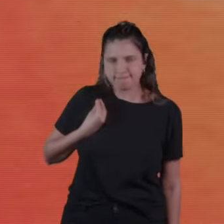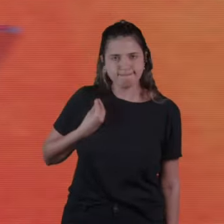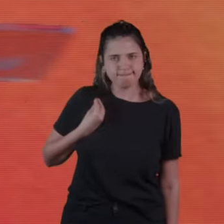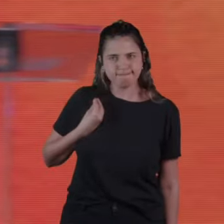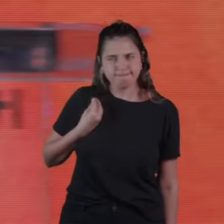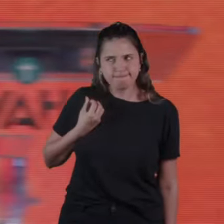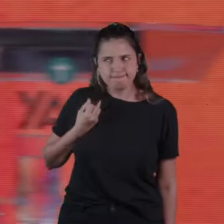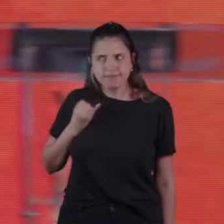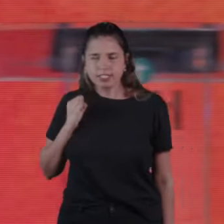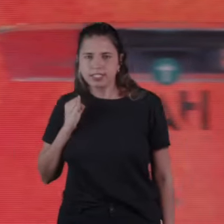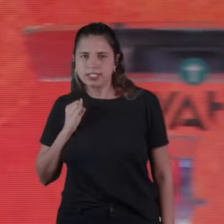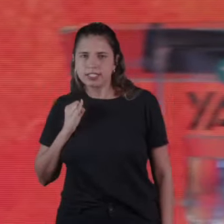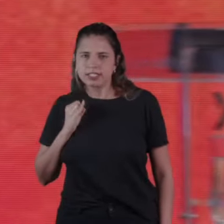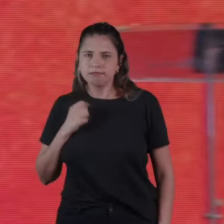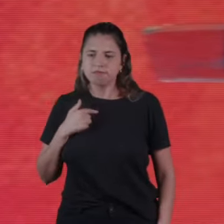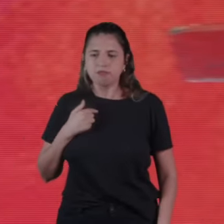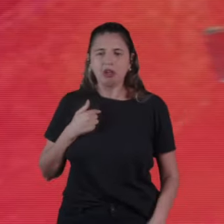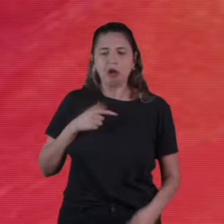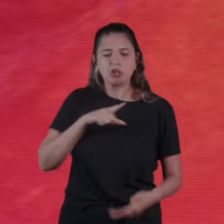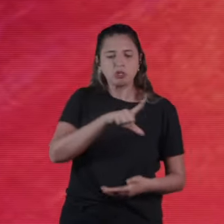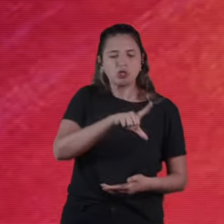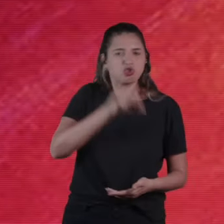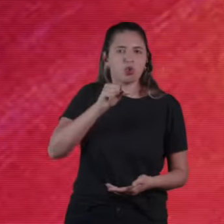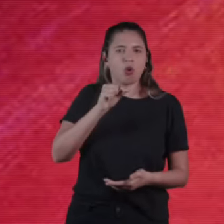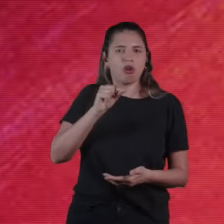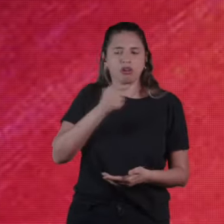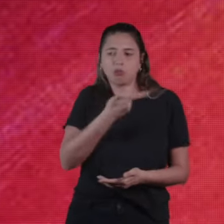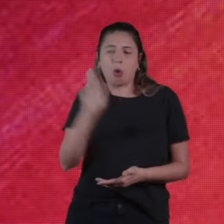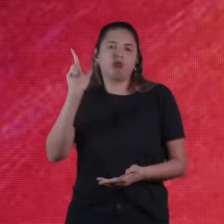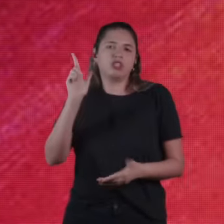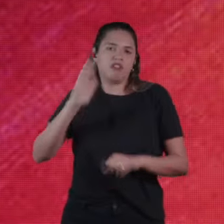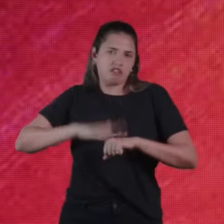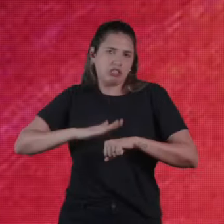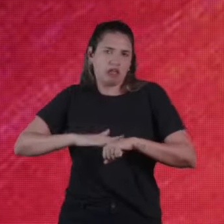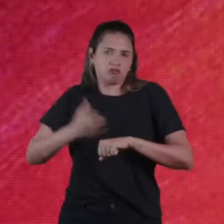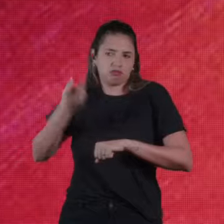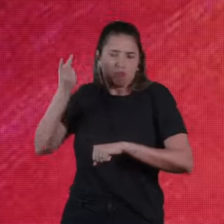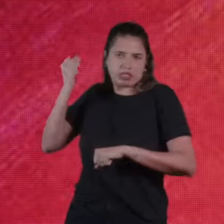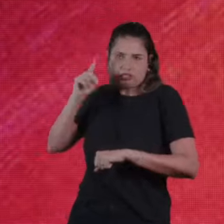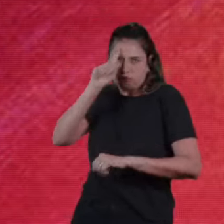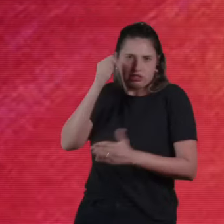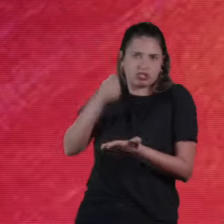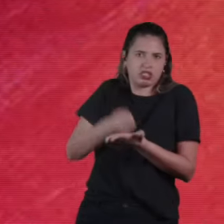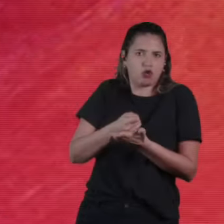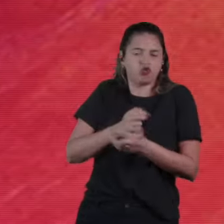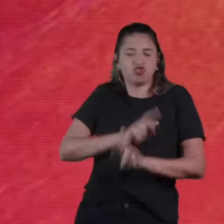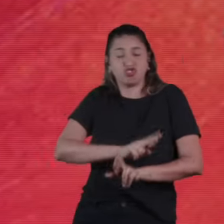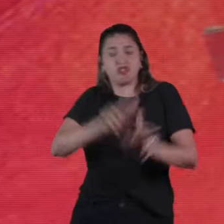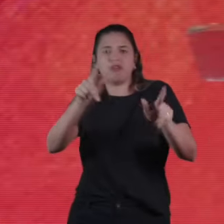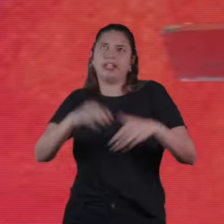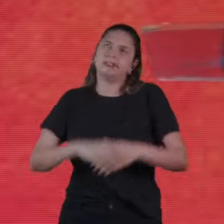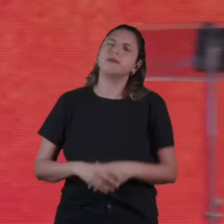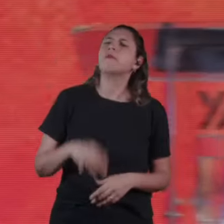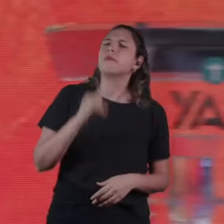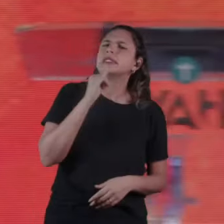tivesse seguido um outro caminho em uma decisão importante da vida? Será que se eu